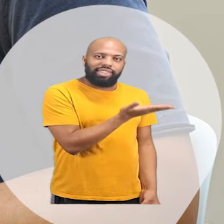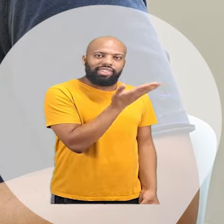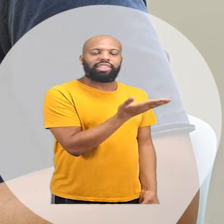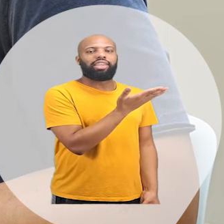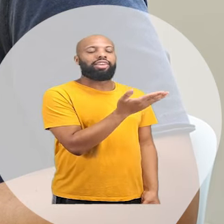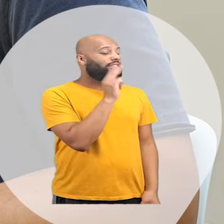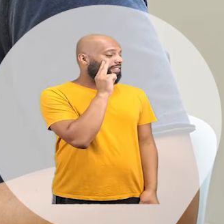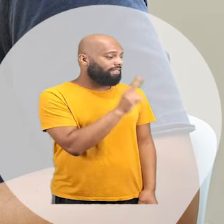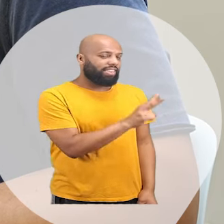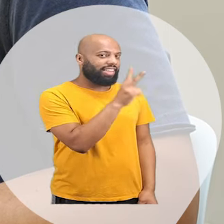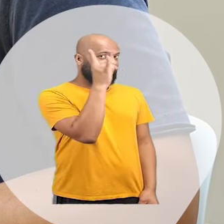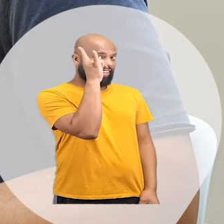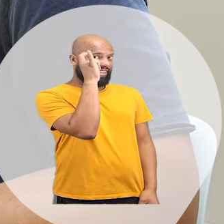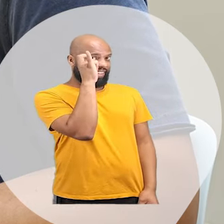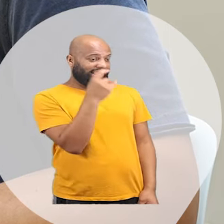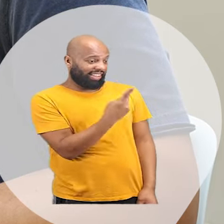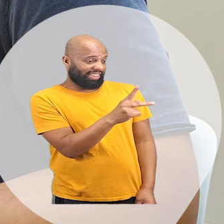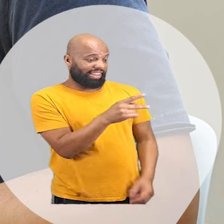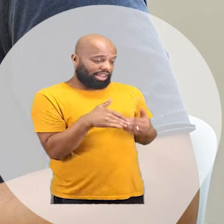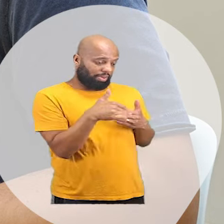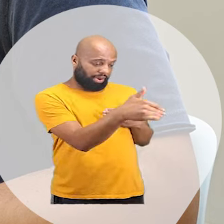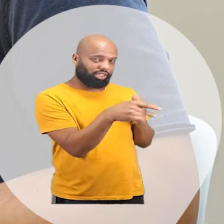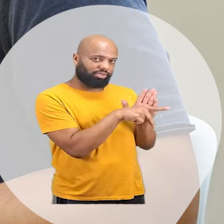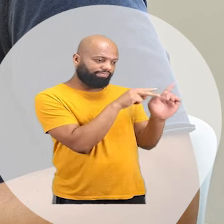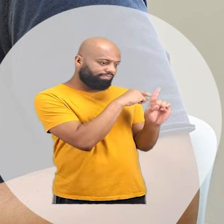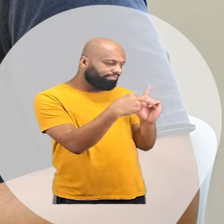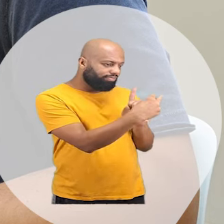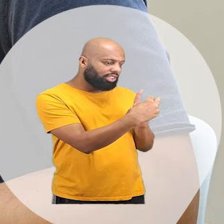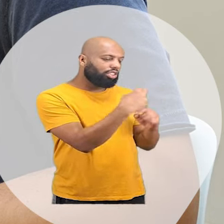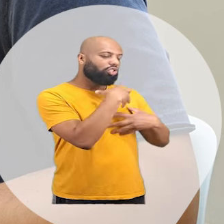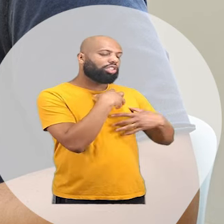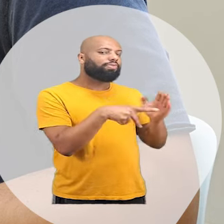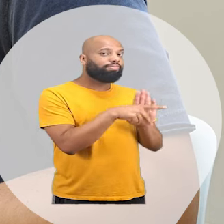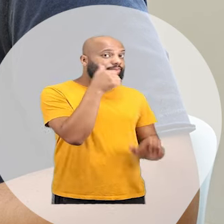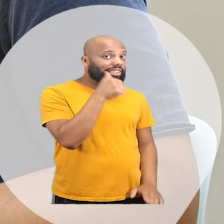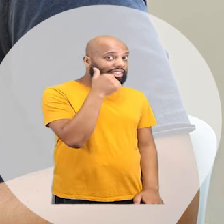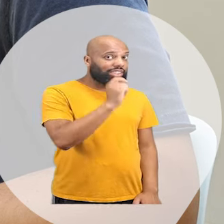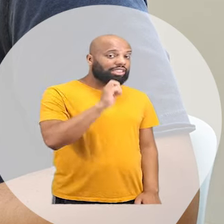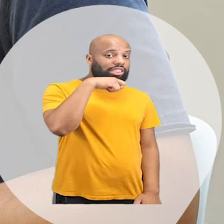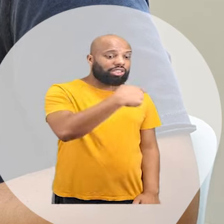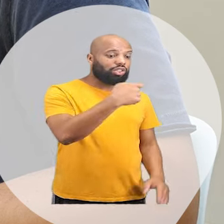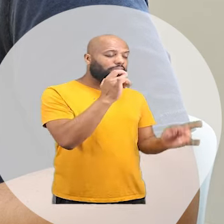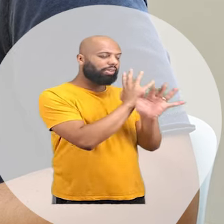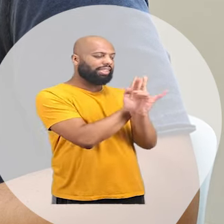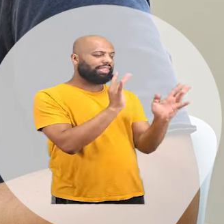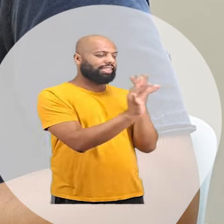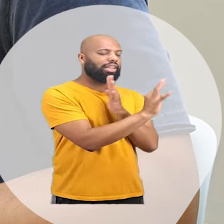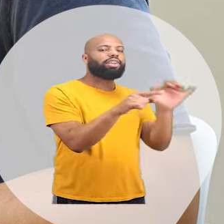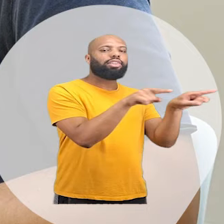vê a página da Mariah A partir dessa Ótica ele quer um olhar feminino sobre cidade